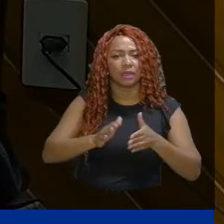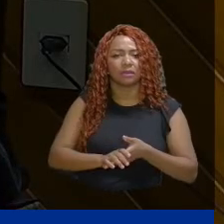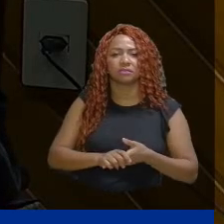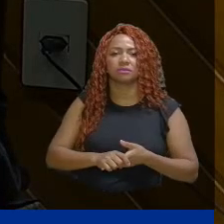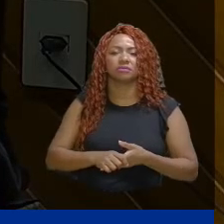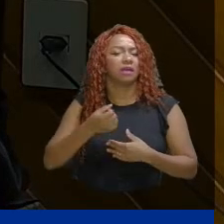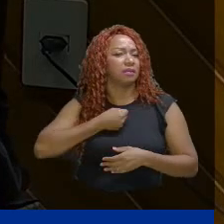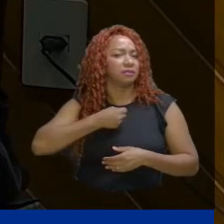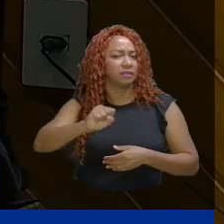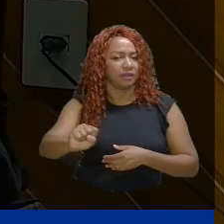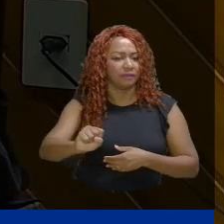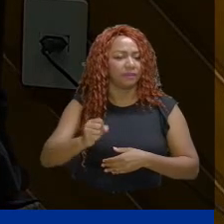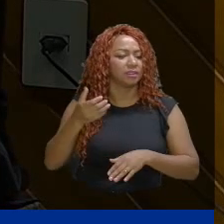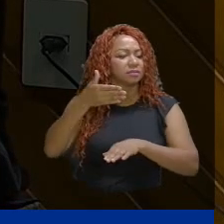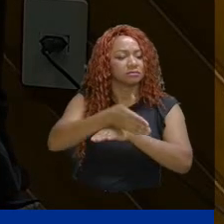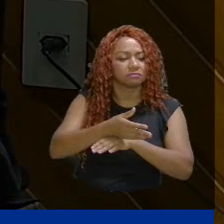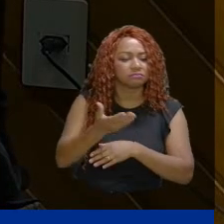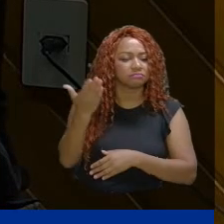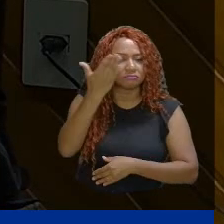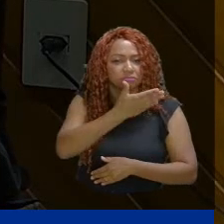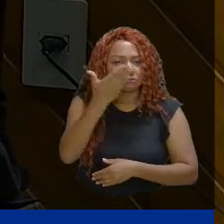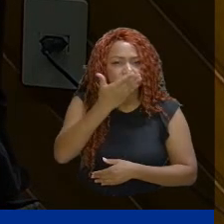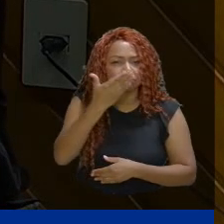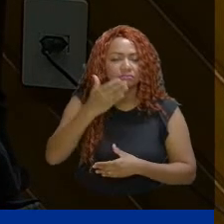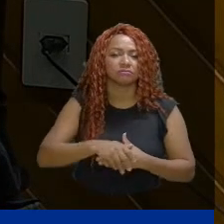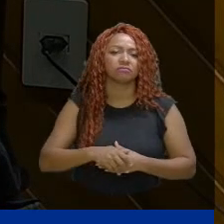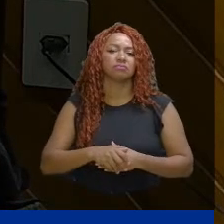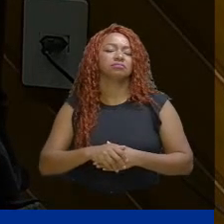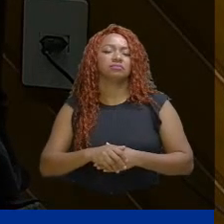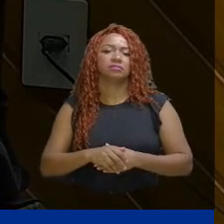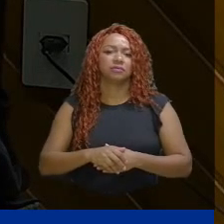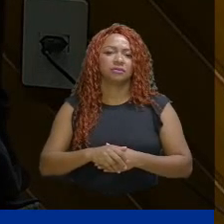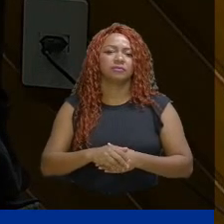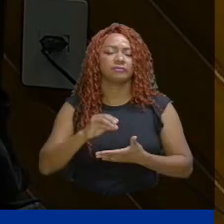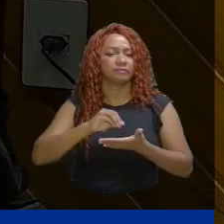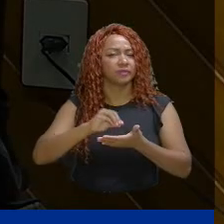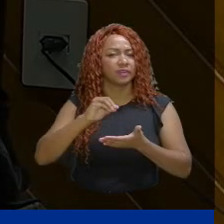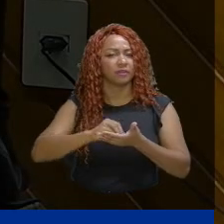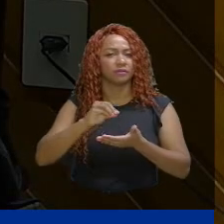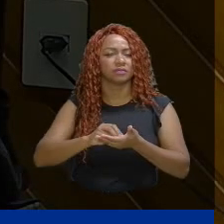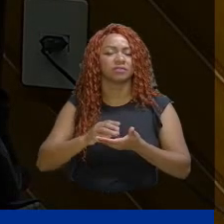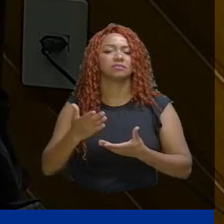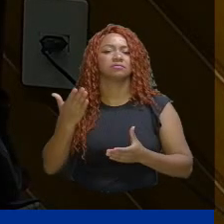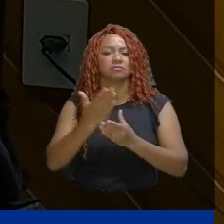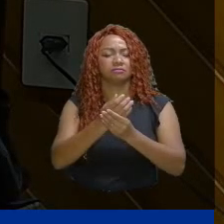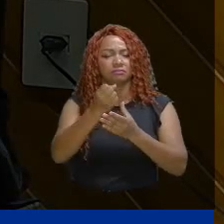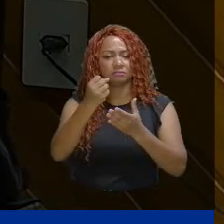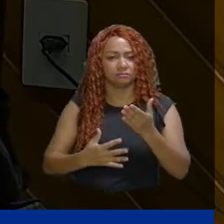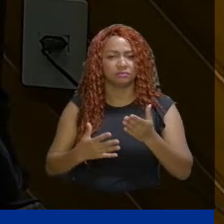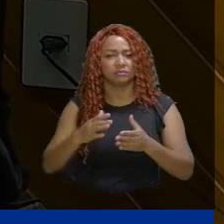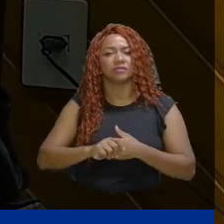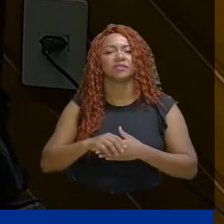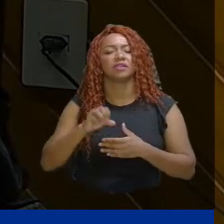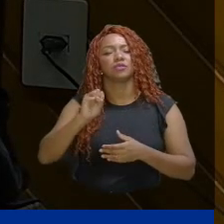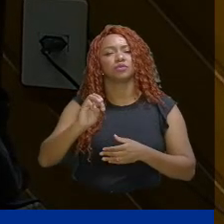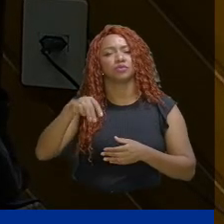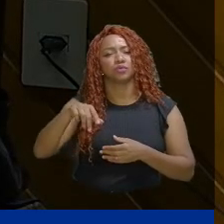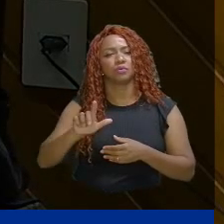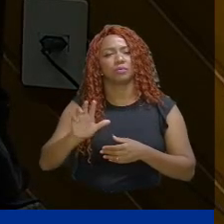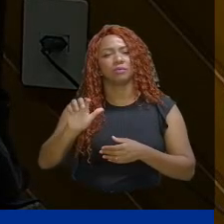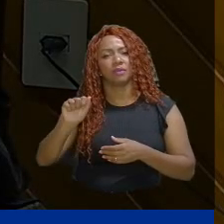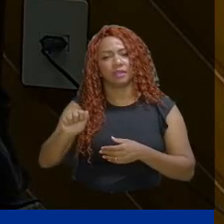defesa. Por fim, rejeito o argumento da ausência de anuência do embargante, pois, conforme súmula 73 do TSE, a